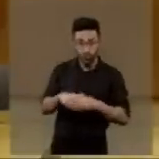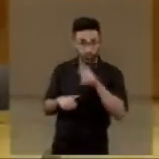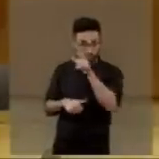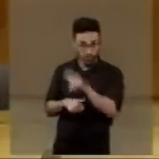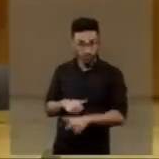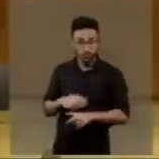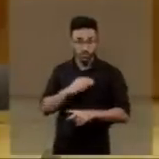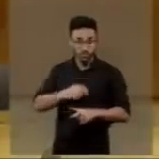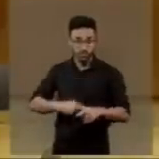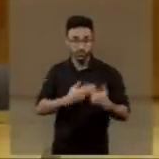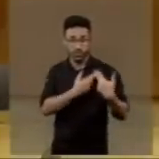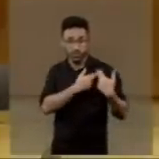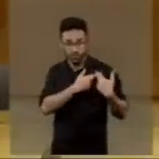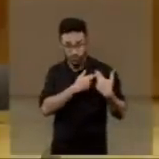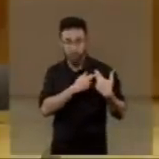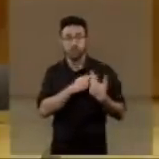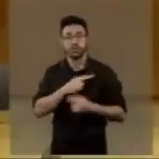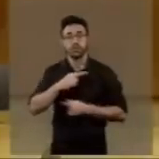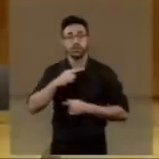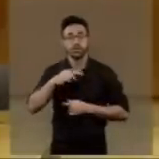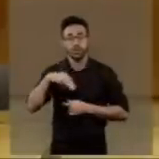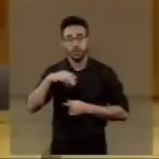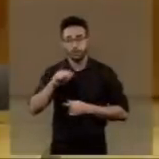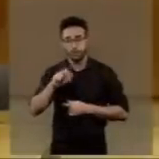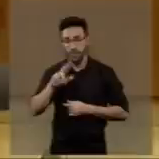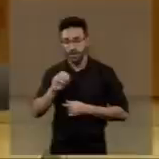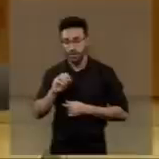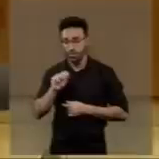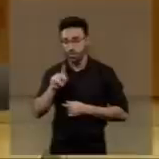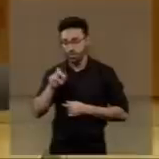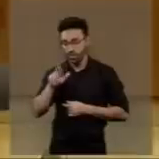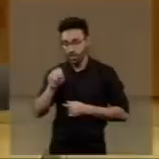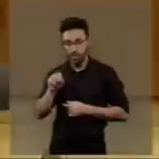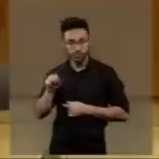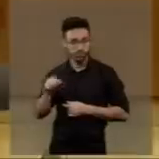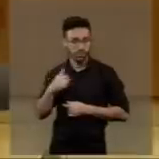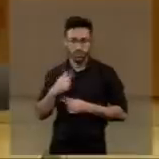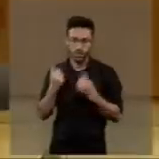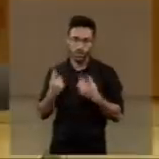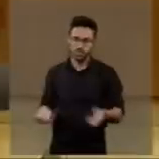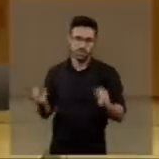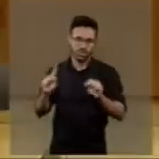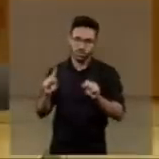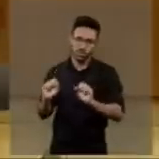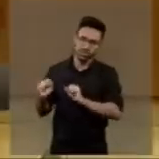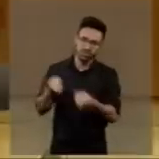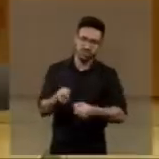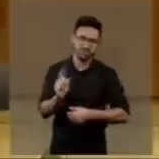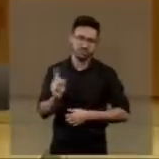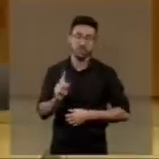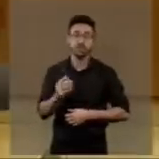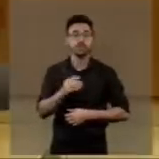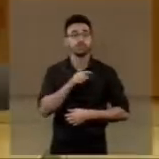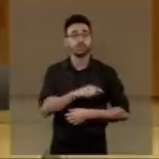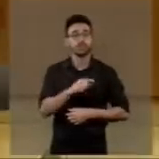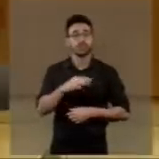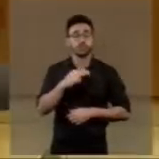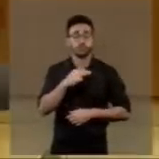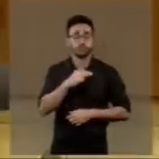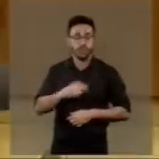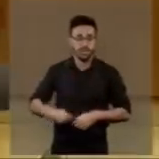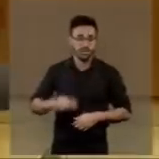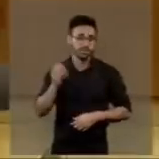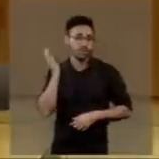ministro relator, ministro Marco Aurélio, que rejeitava os embargos, pediu vista à ministra